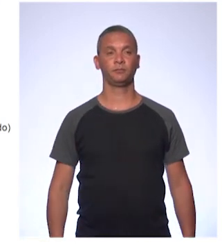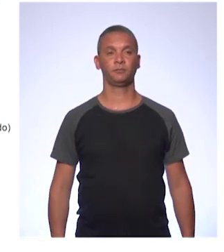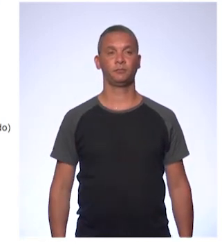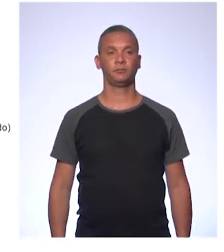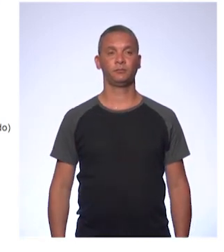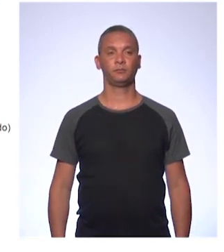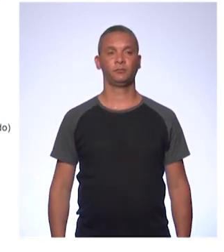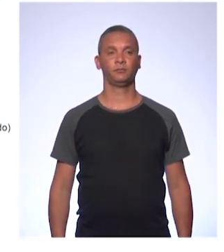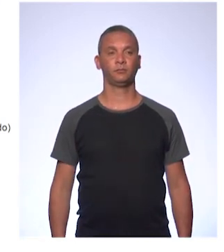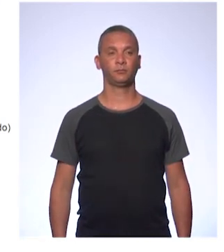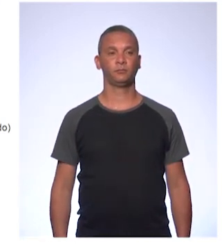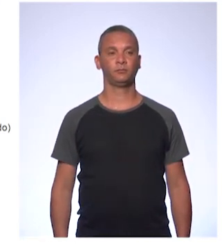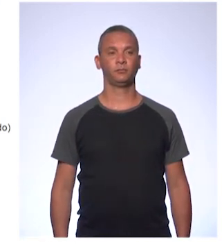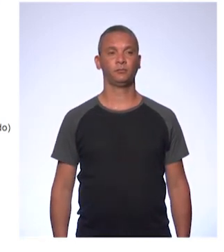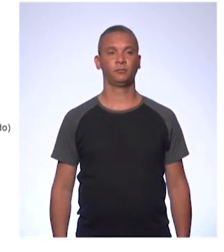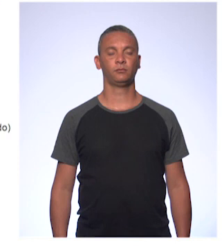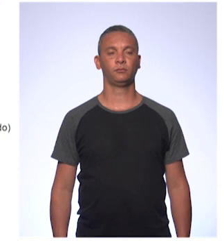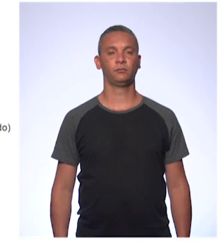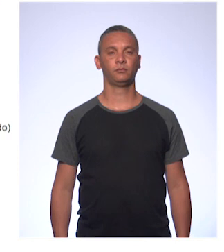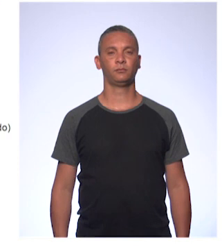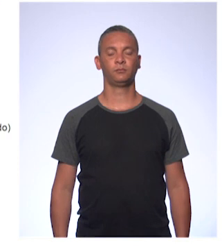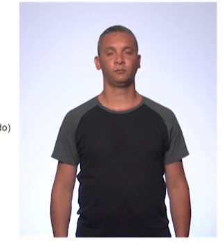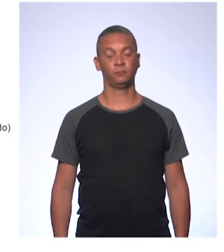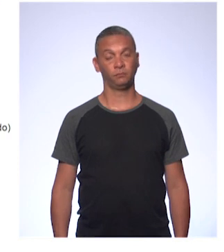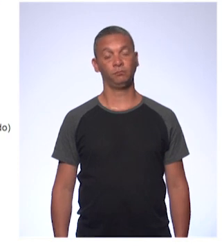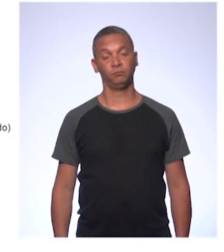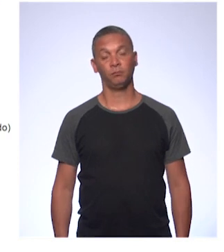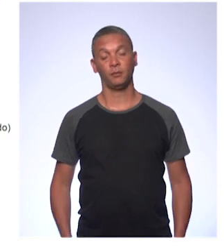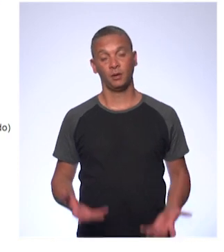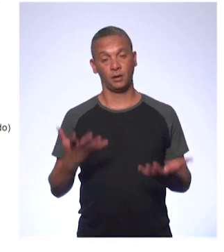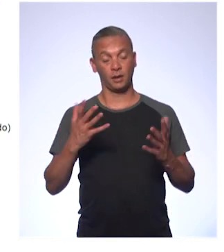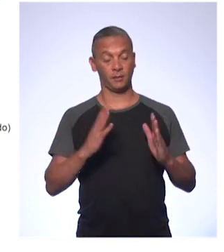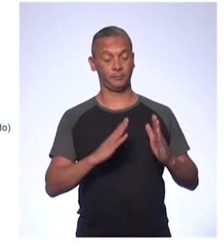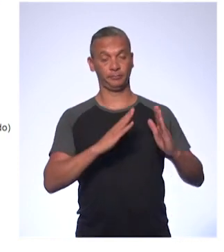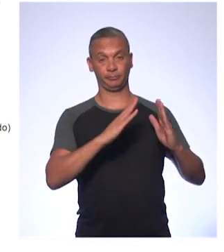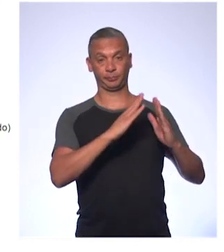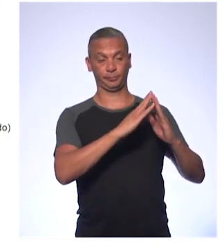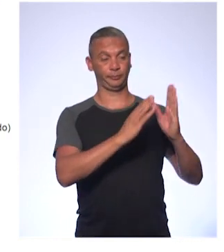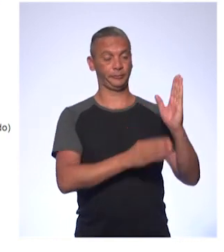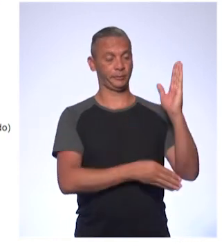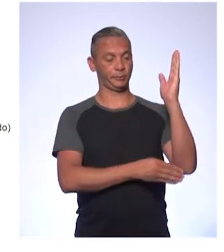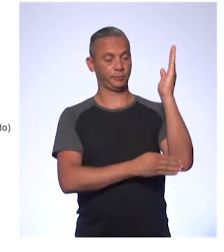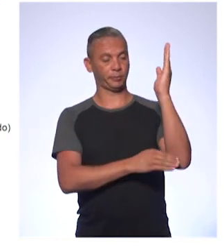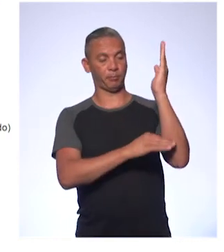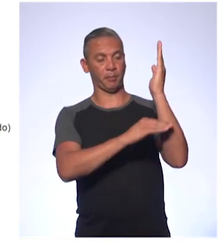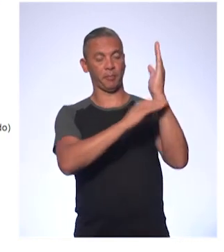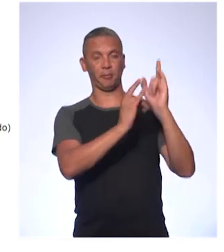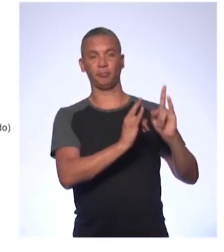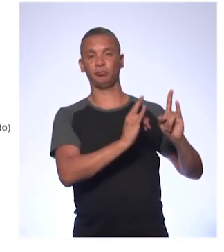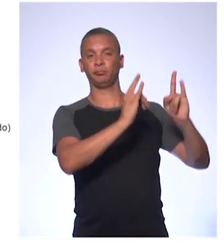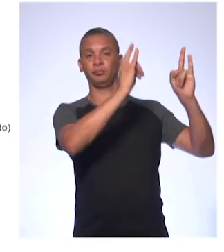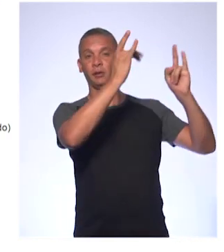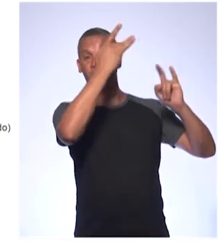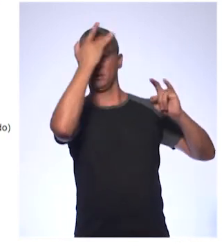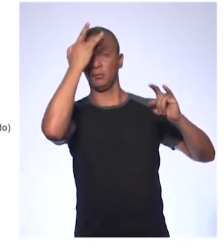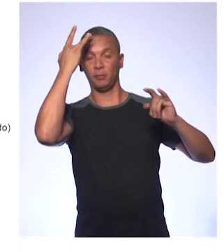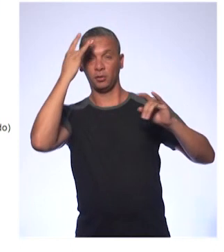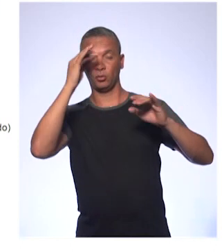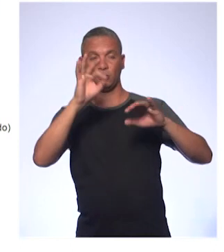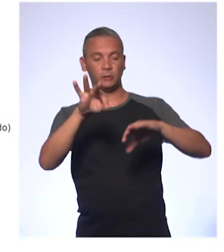nueva era em la arquitetura. Quer dizer, queremos que nossos edifícios se destaquem